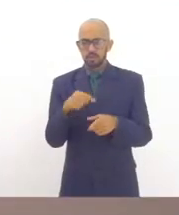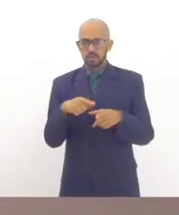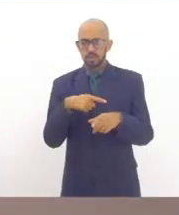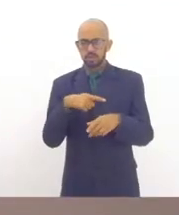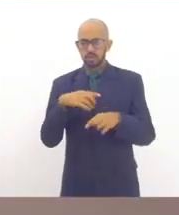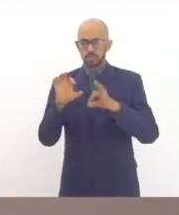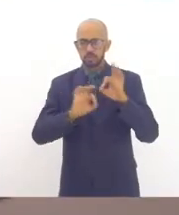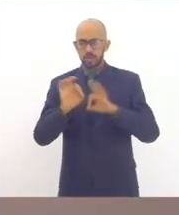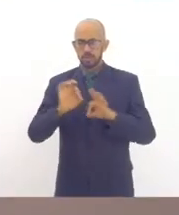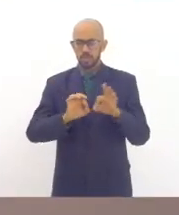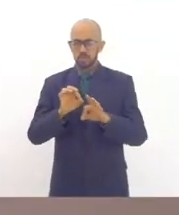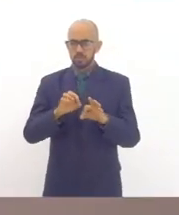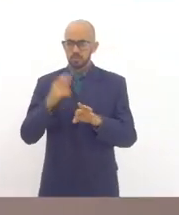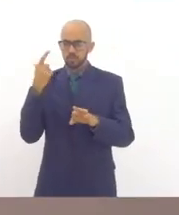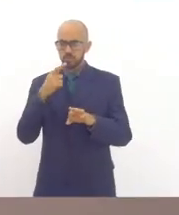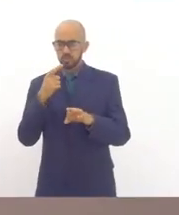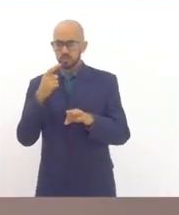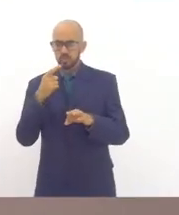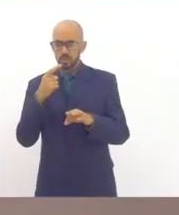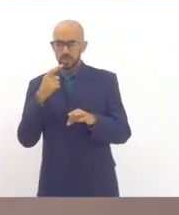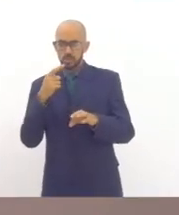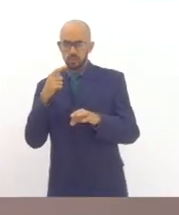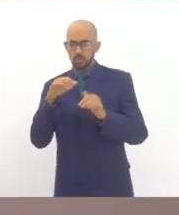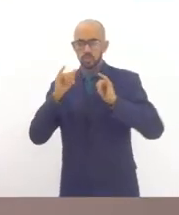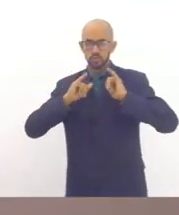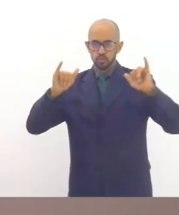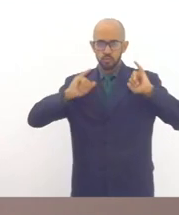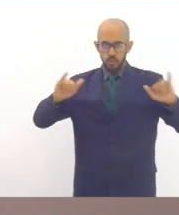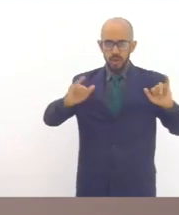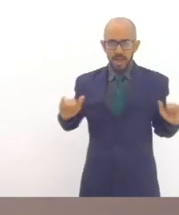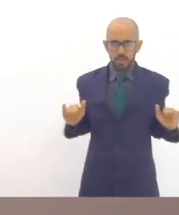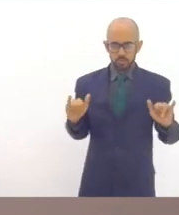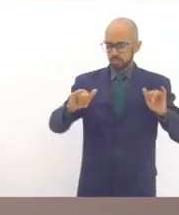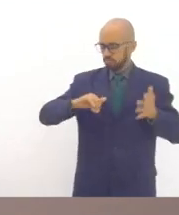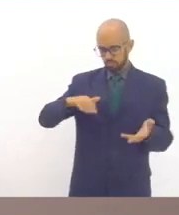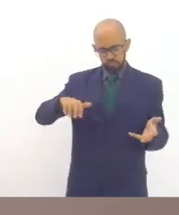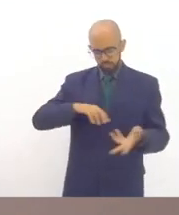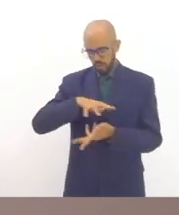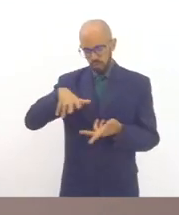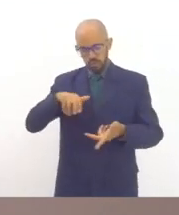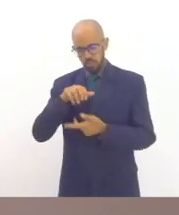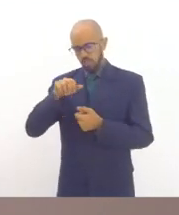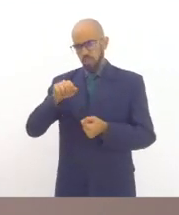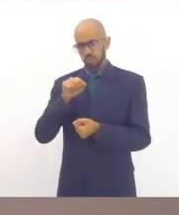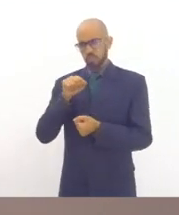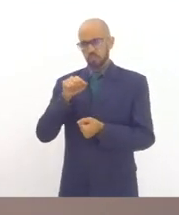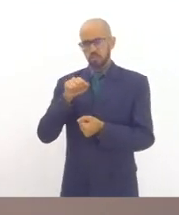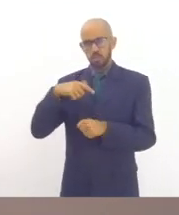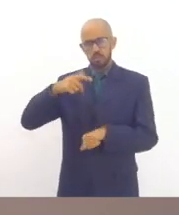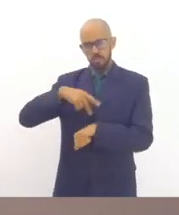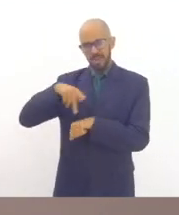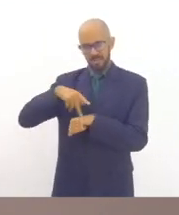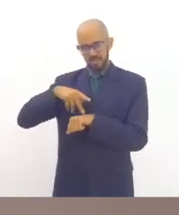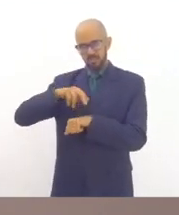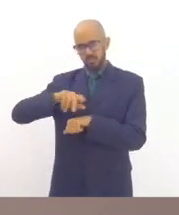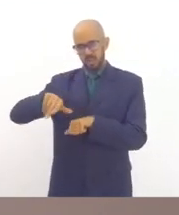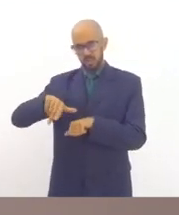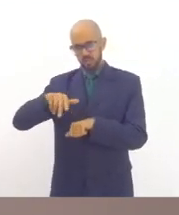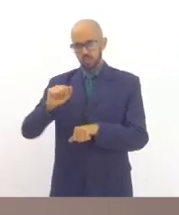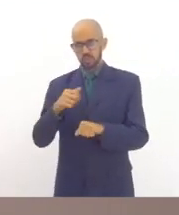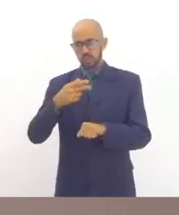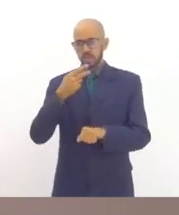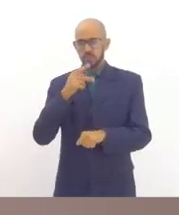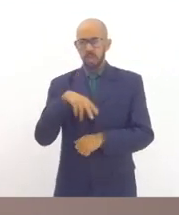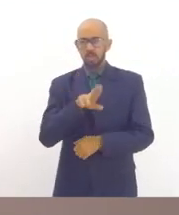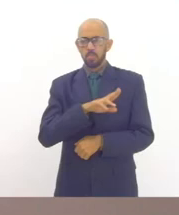ganhou mundo, vamos dizer, né? Nós falamos em nome, na verdade, não em nosso nome, mas falamos em